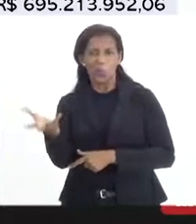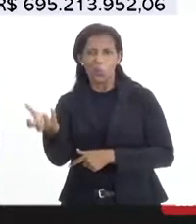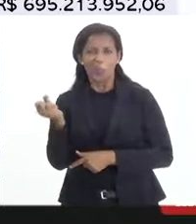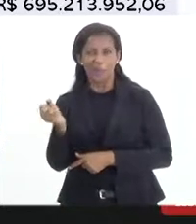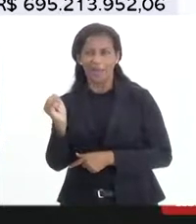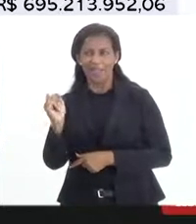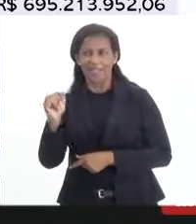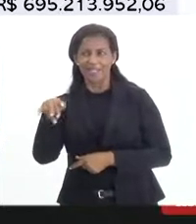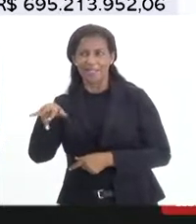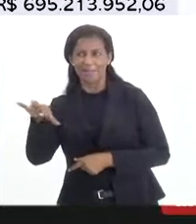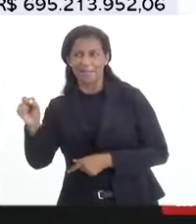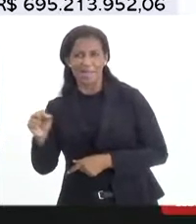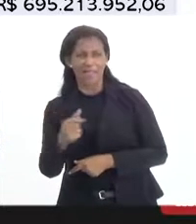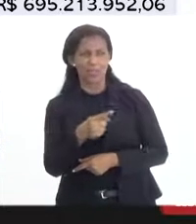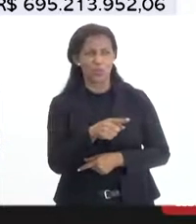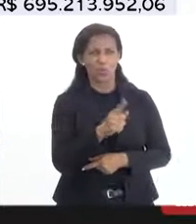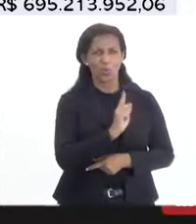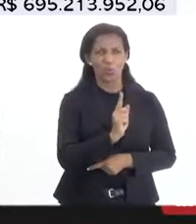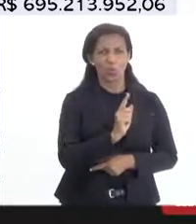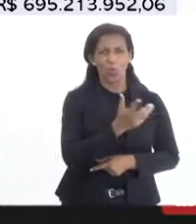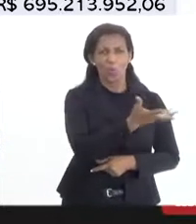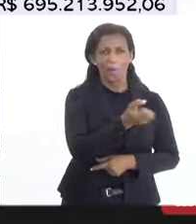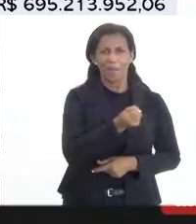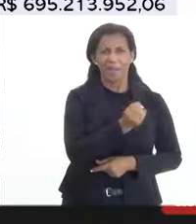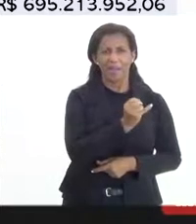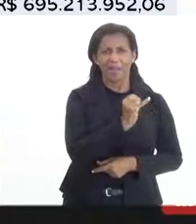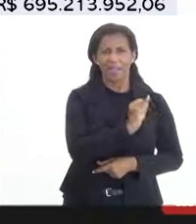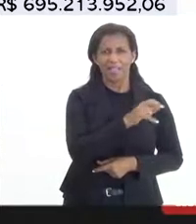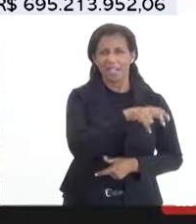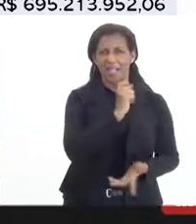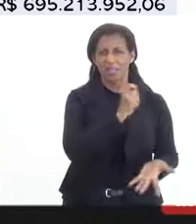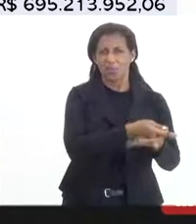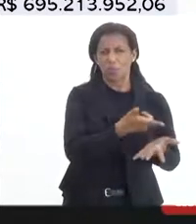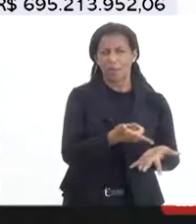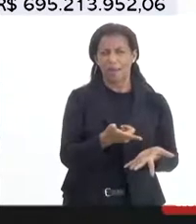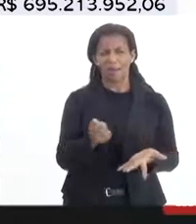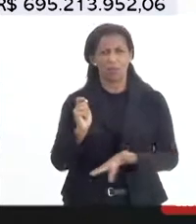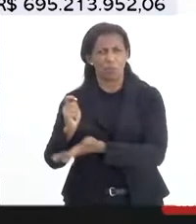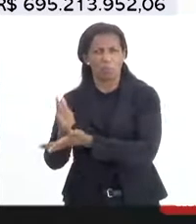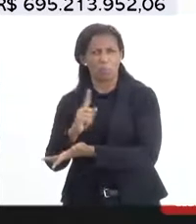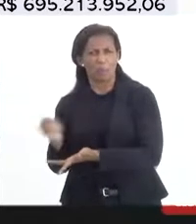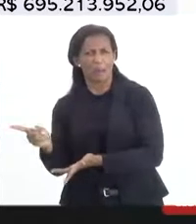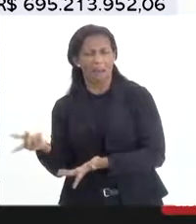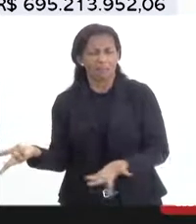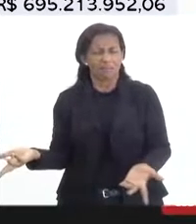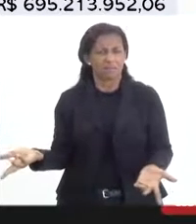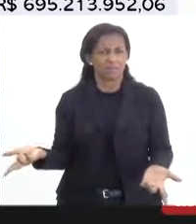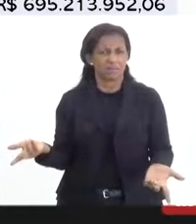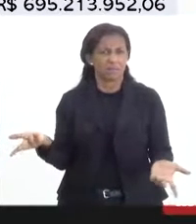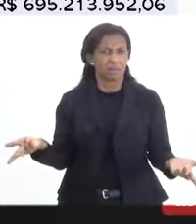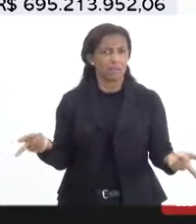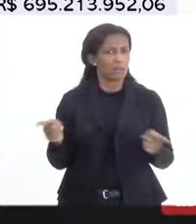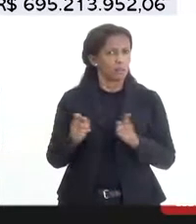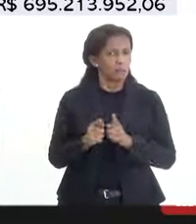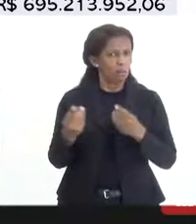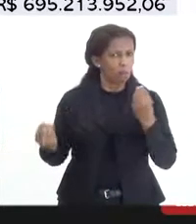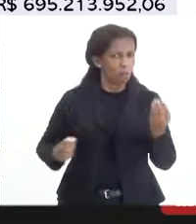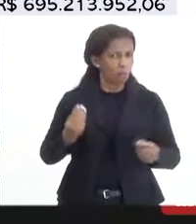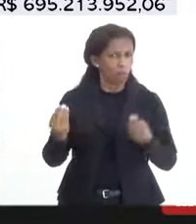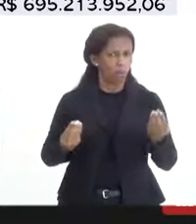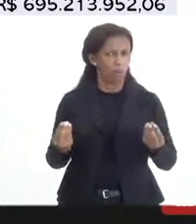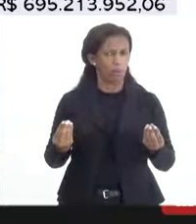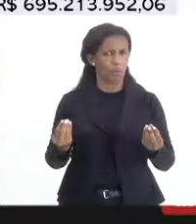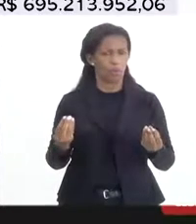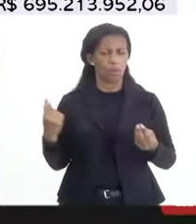recolheu ICMS está se creditando, e aí vem o outro cenário complexo, deputados, que é, de novo, repete a industrialização. Poxa, nós